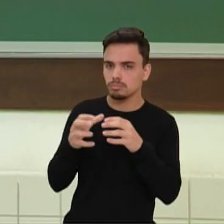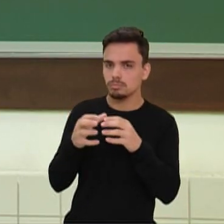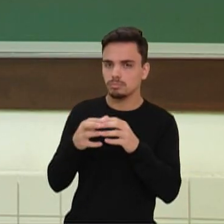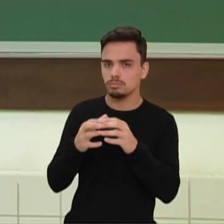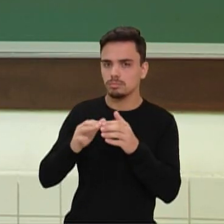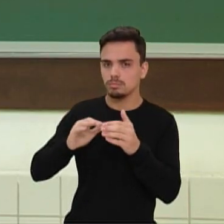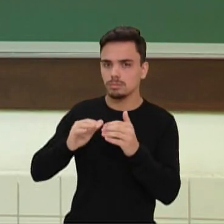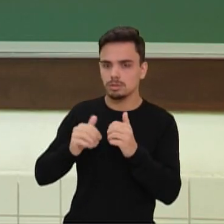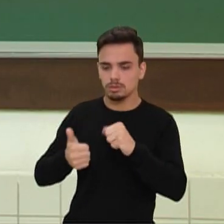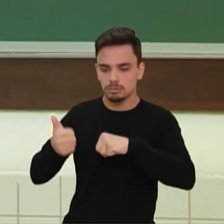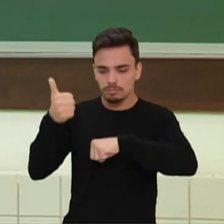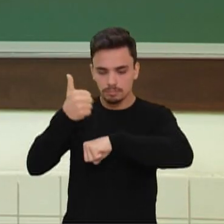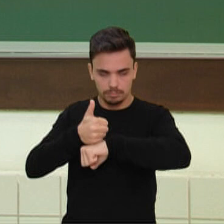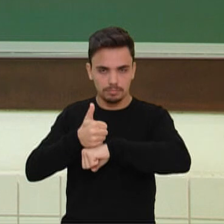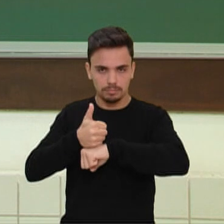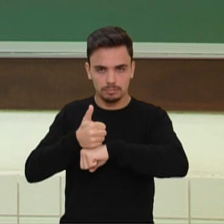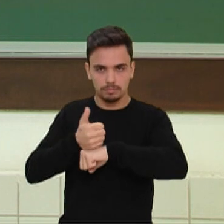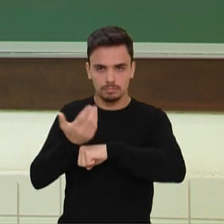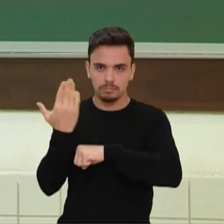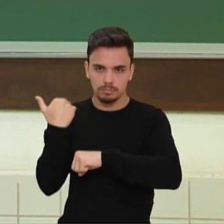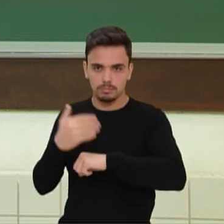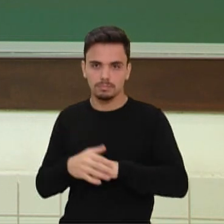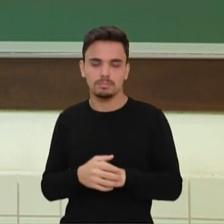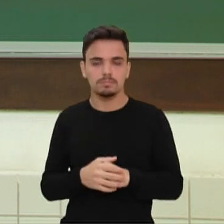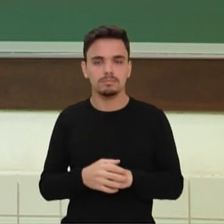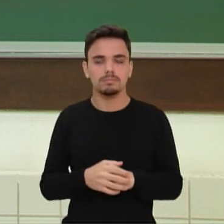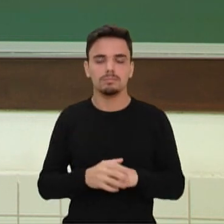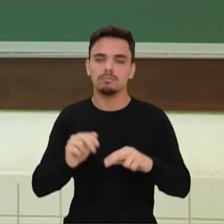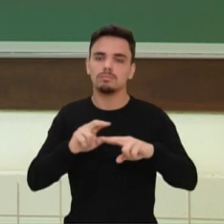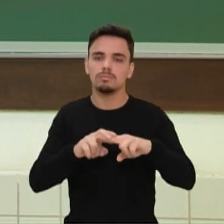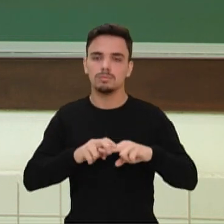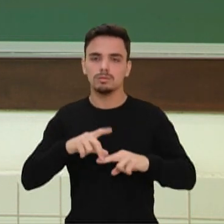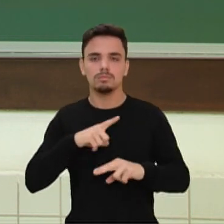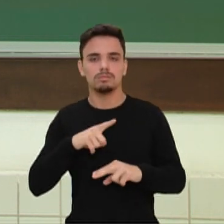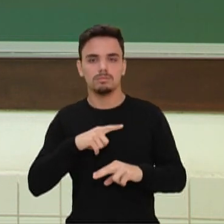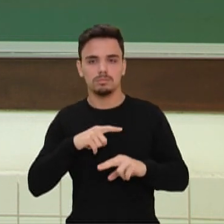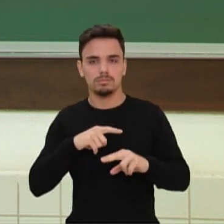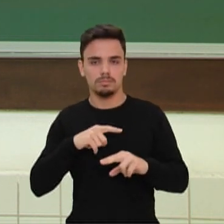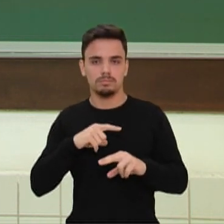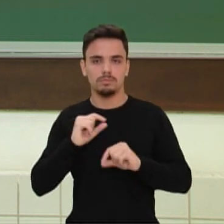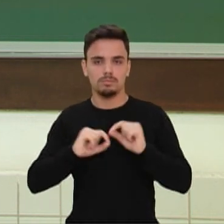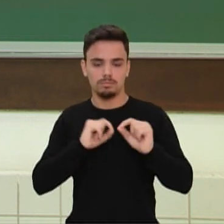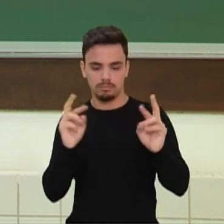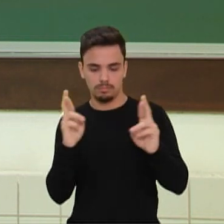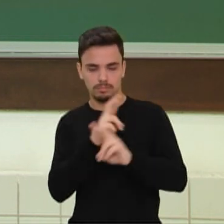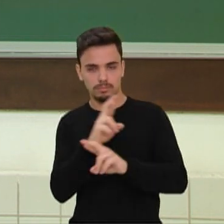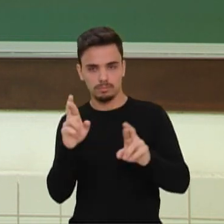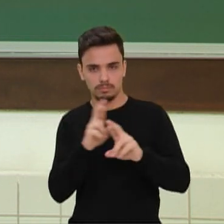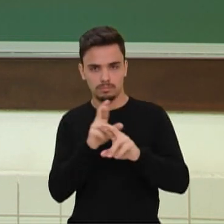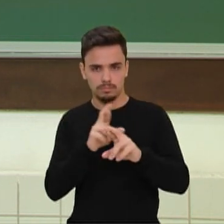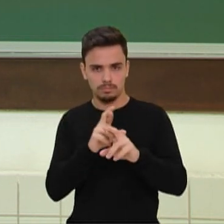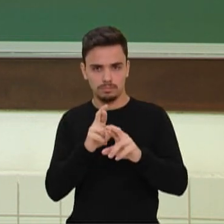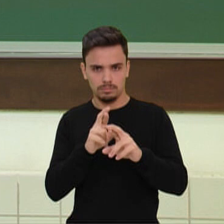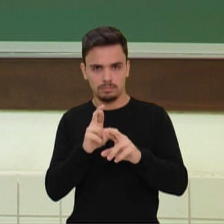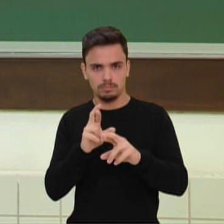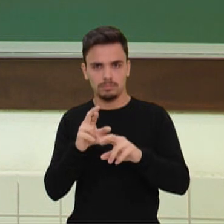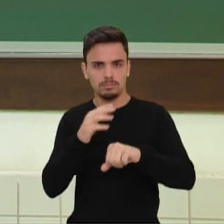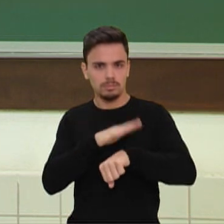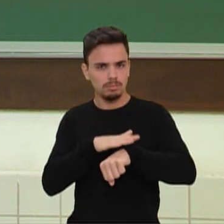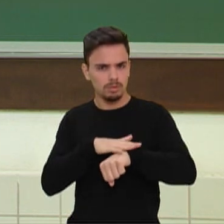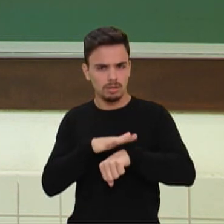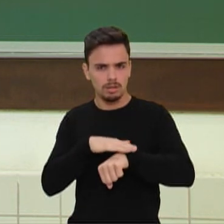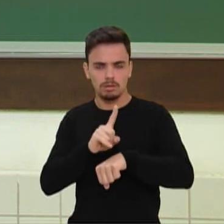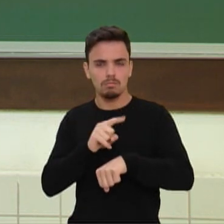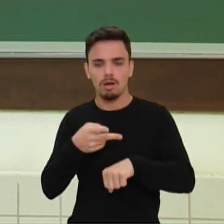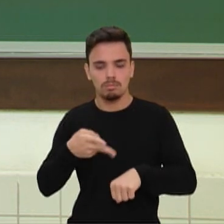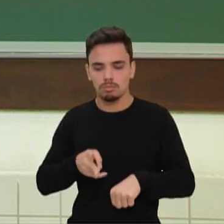lá exercendo esse controle. Então, é sempre uma conciliação provisória, temporária. Não quer dizer